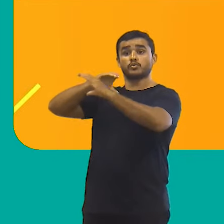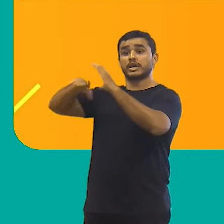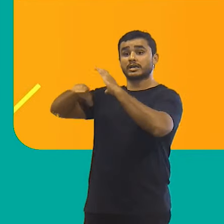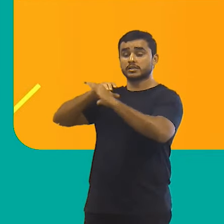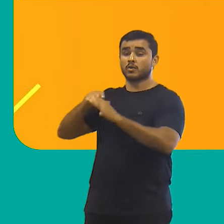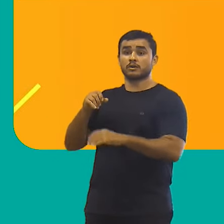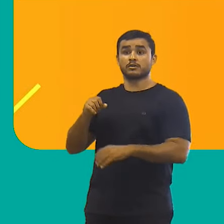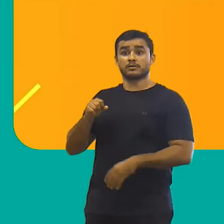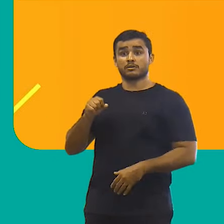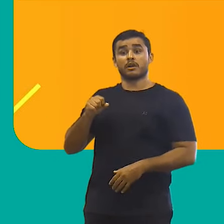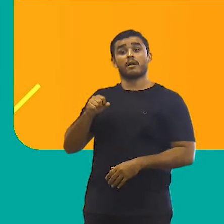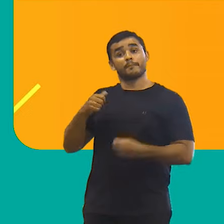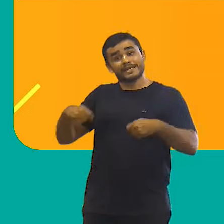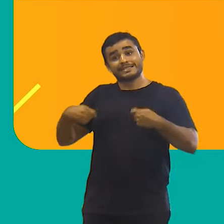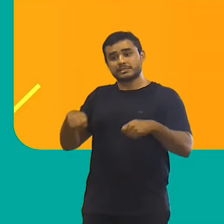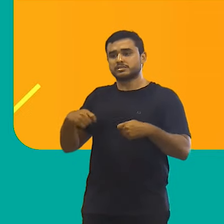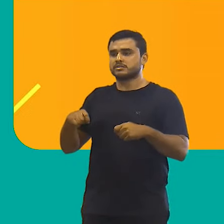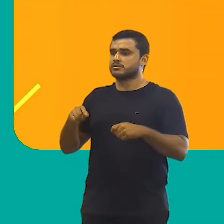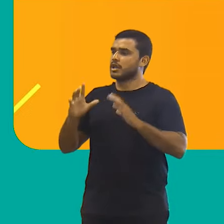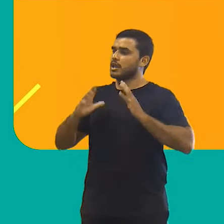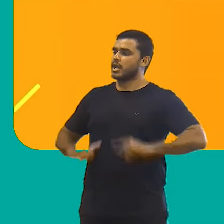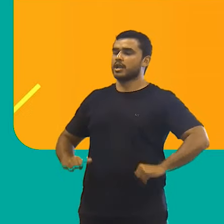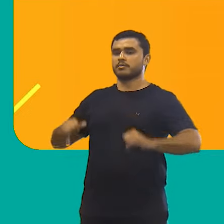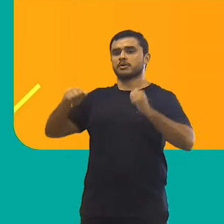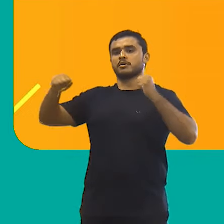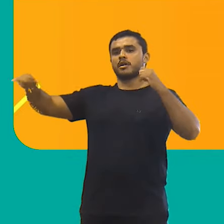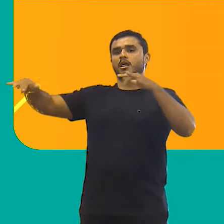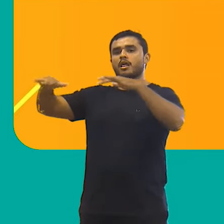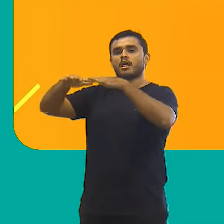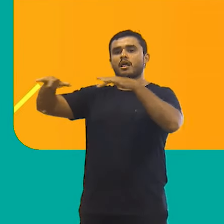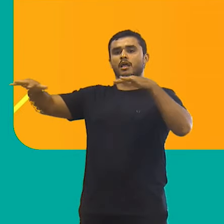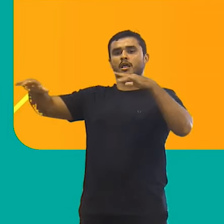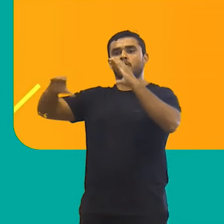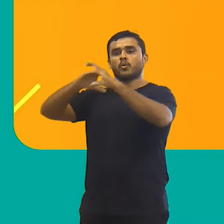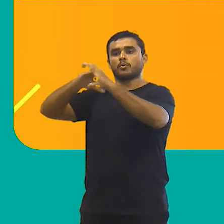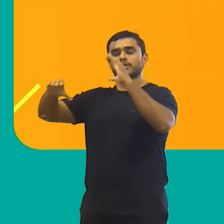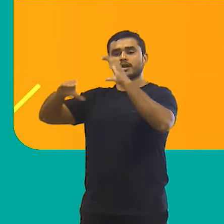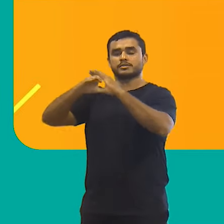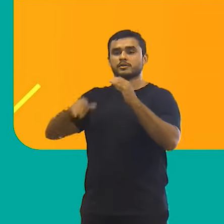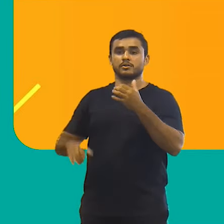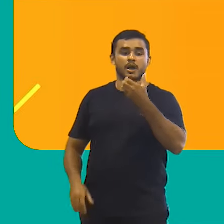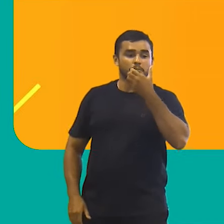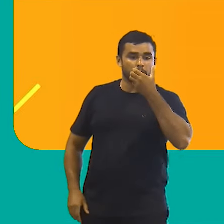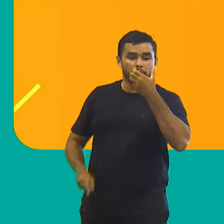pelo rádio do avião. Quero minha mãe. Não chama a mãe agora não.